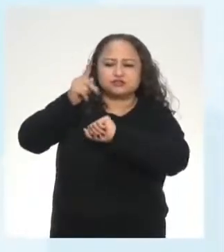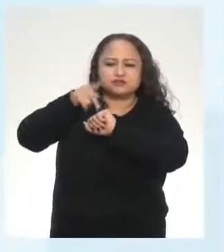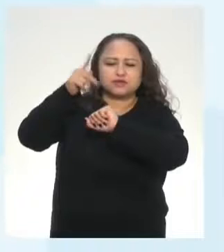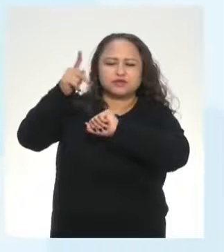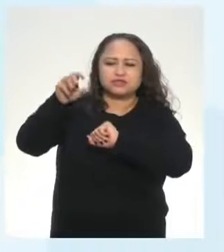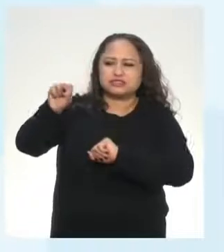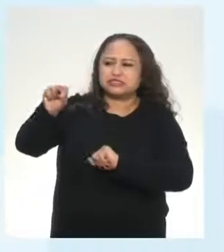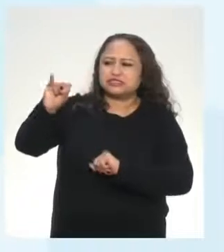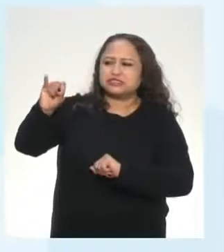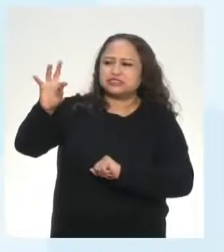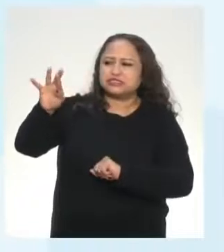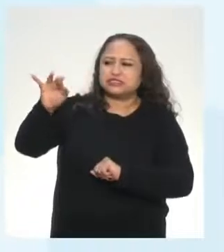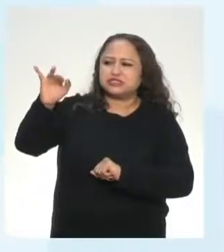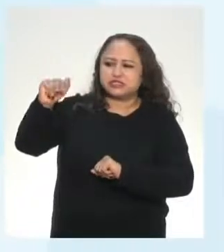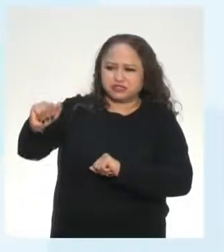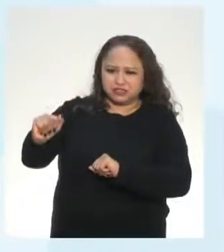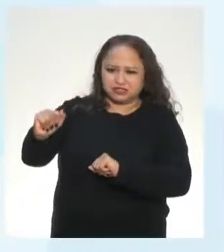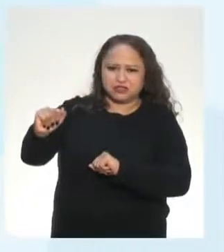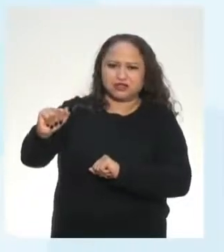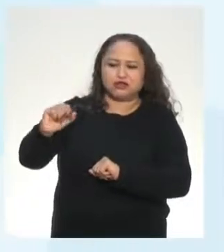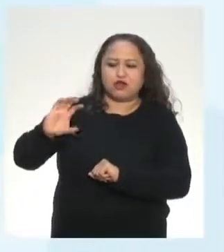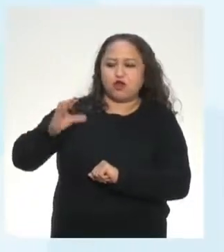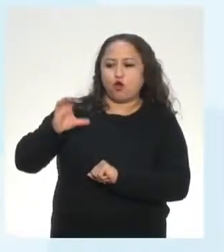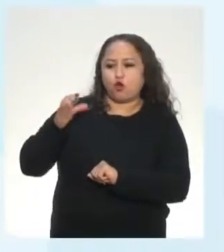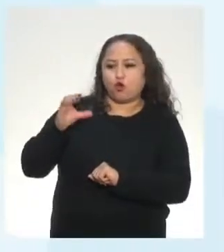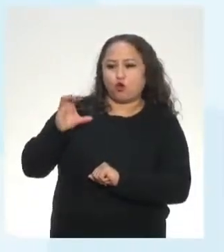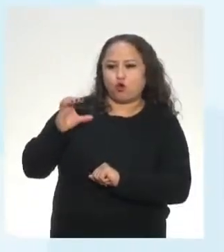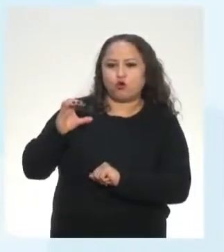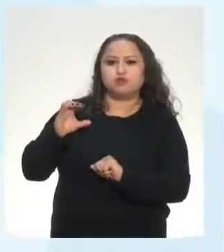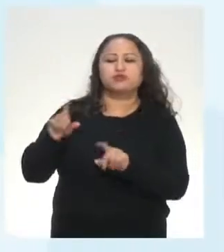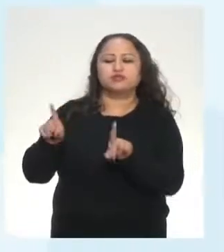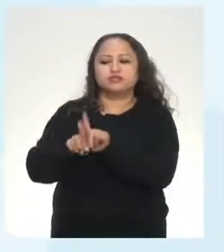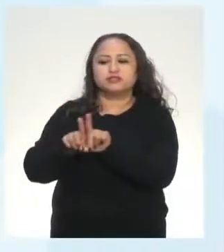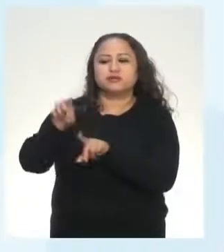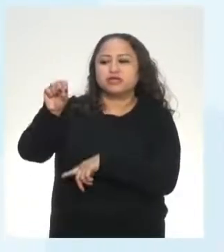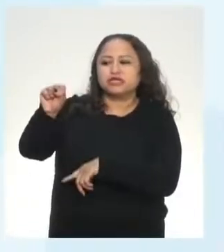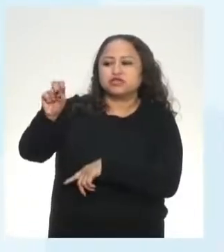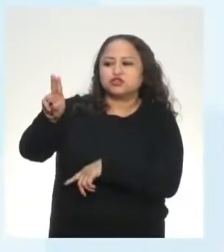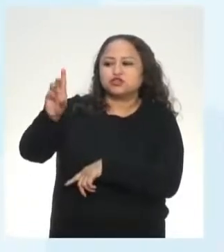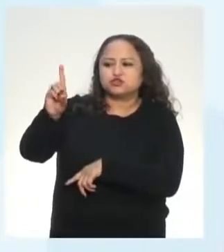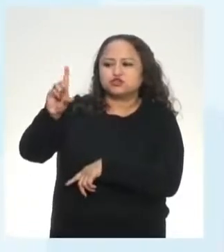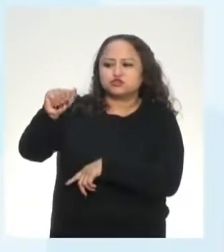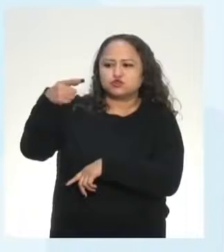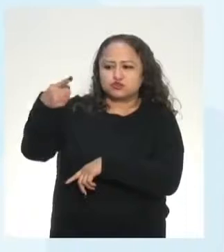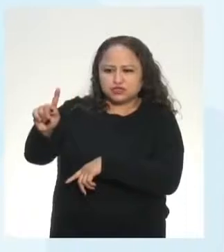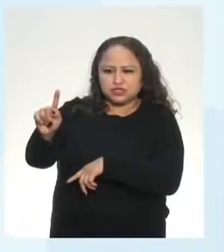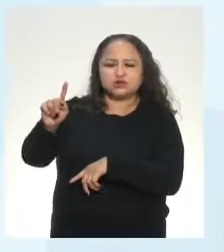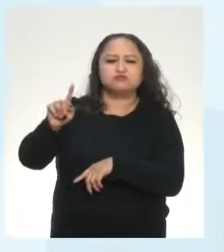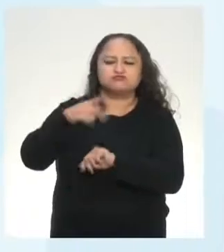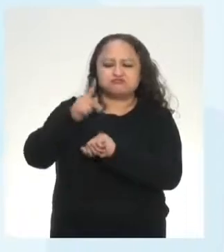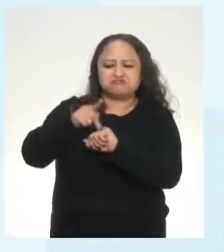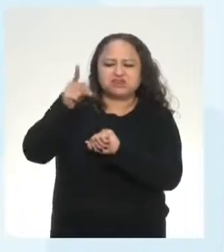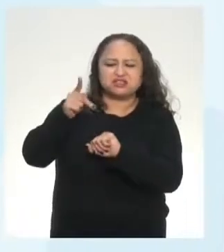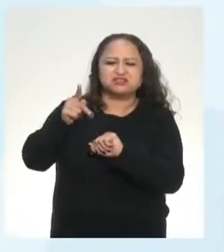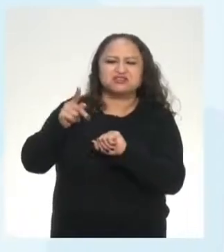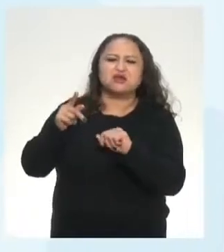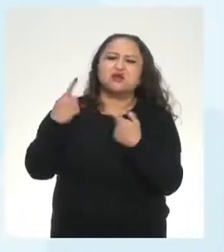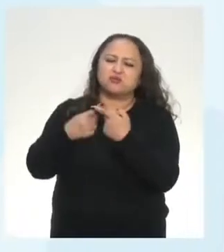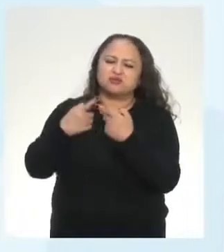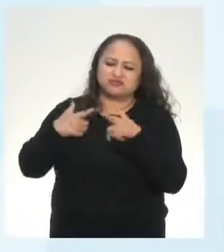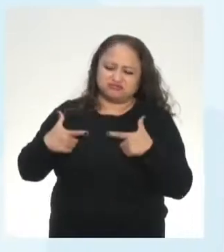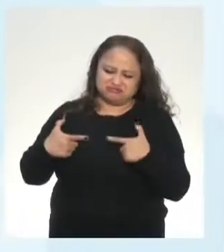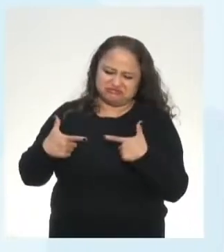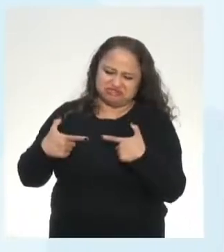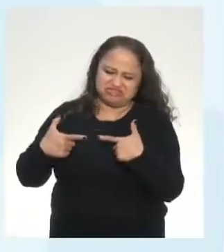Colômbia, Sudão e Sudão do Sul, por N motivos, né, questões aí de guerra, né, no caso da Síria,